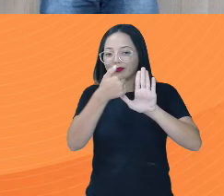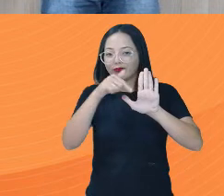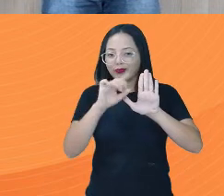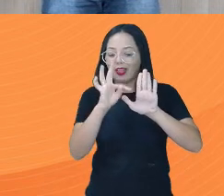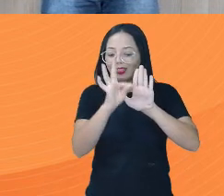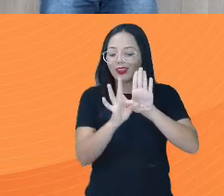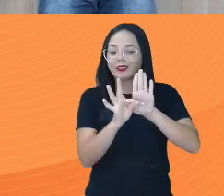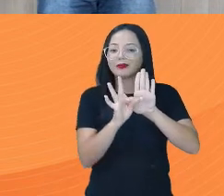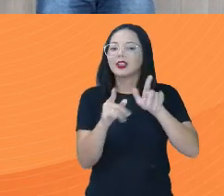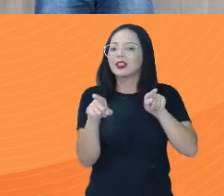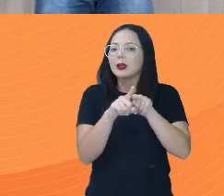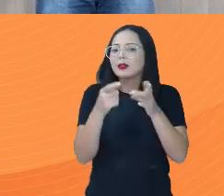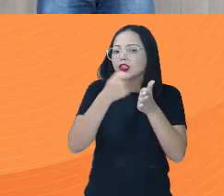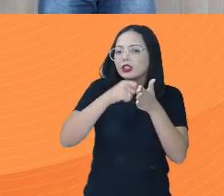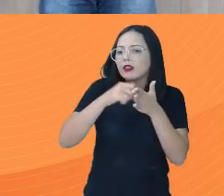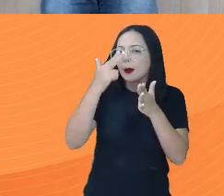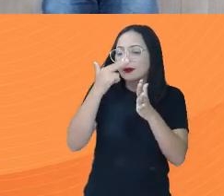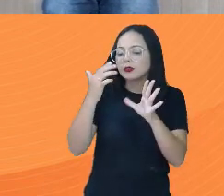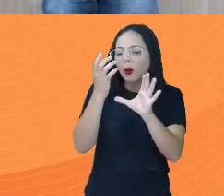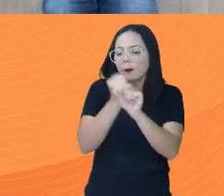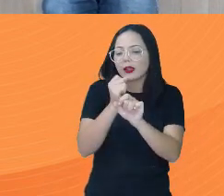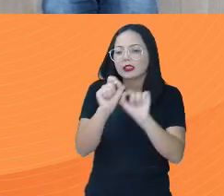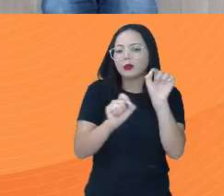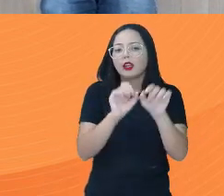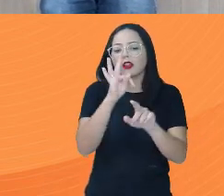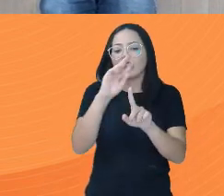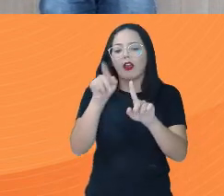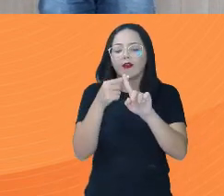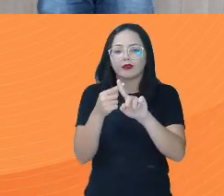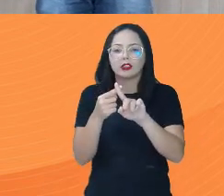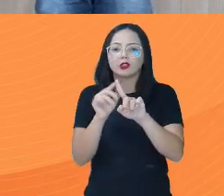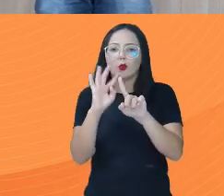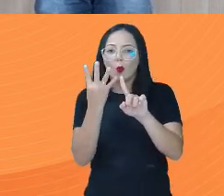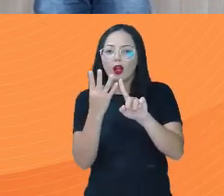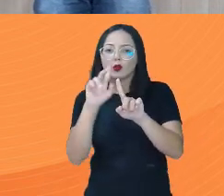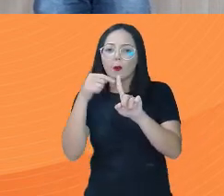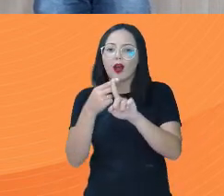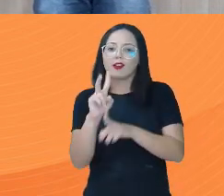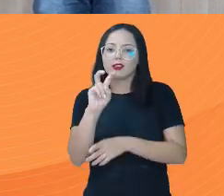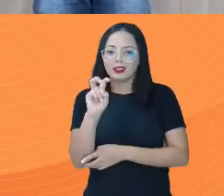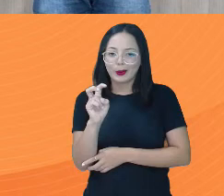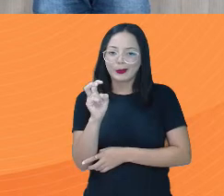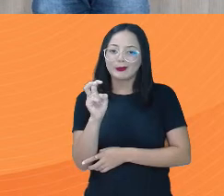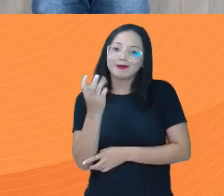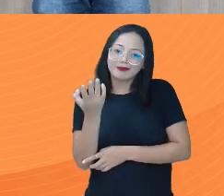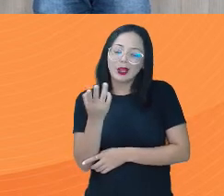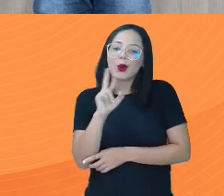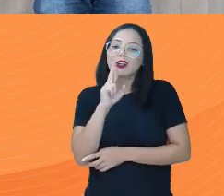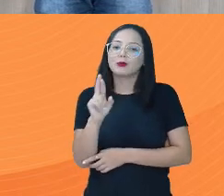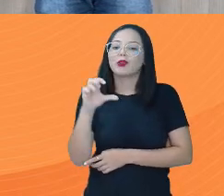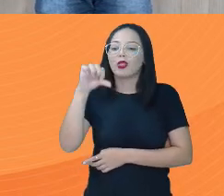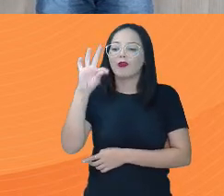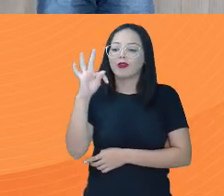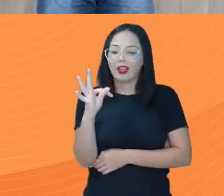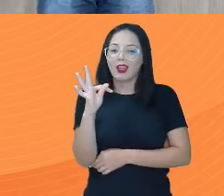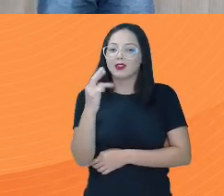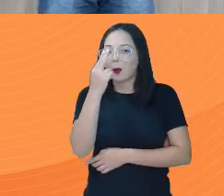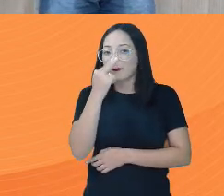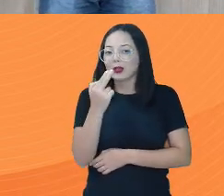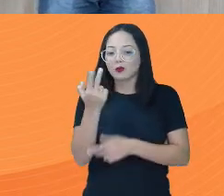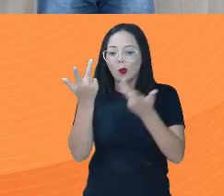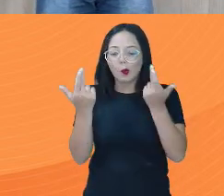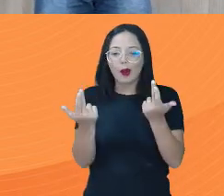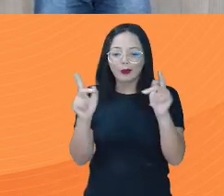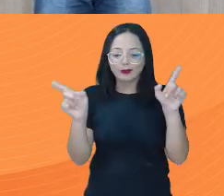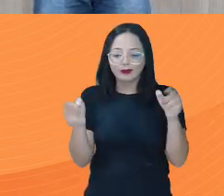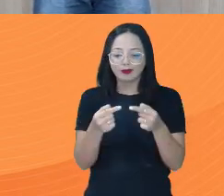a mesma coisa de escrever aquela operação lá como t vezes 4 mais 5, certo? Que vai dar os 9t do mesmo jeito, tá